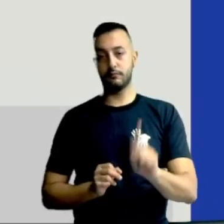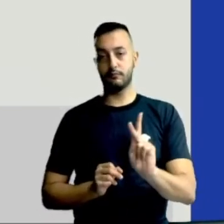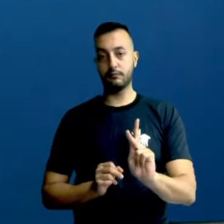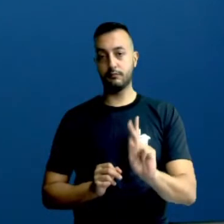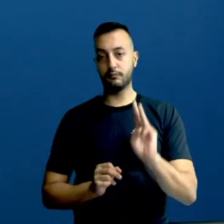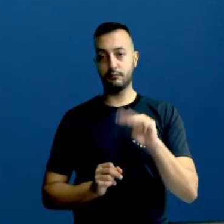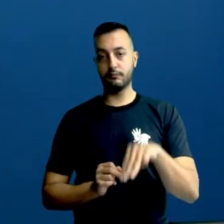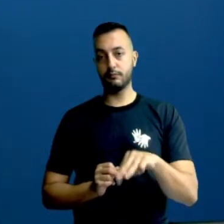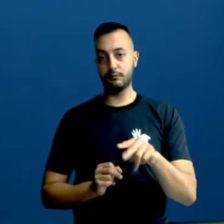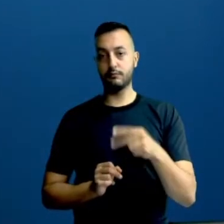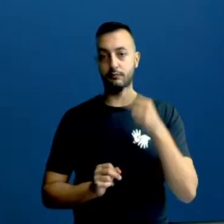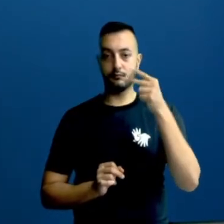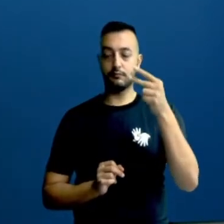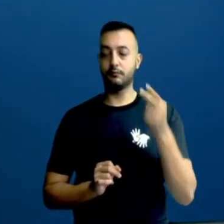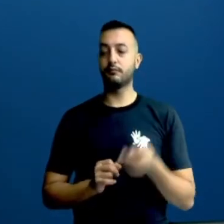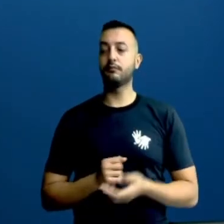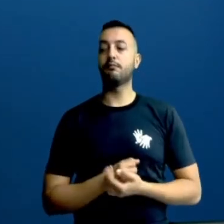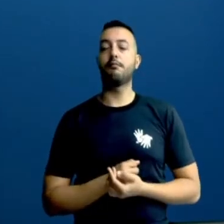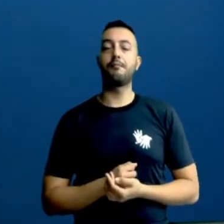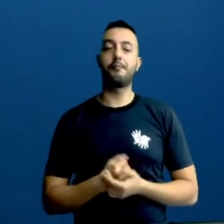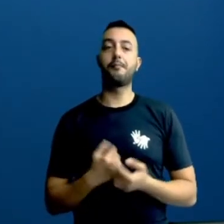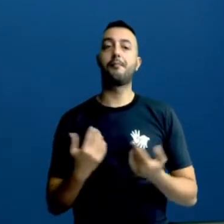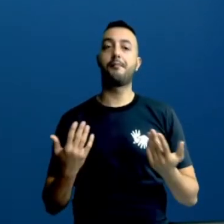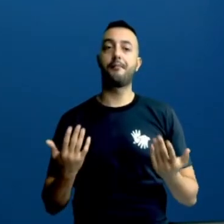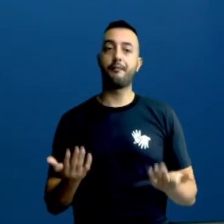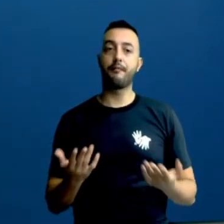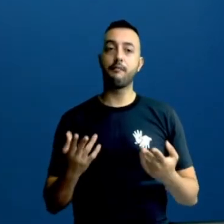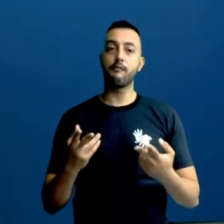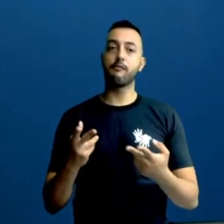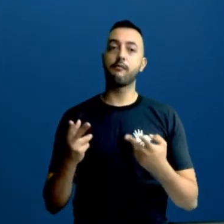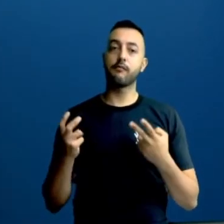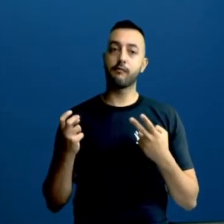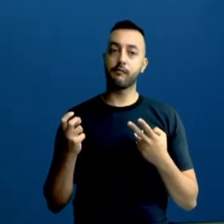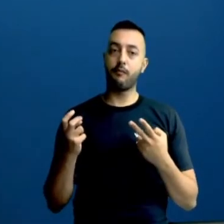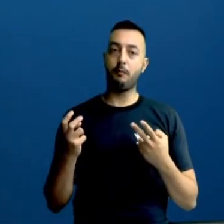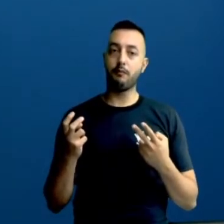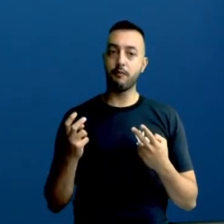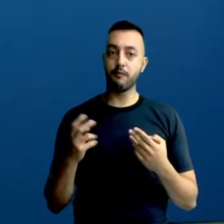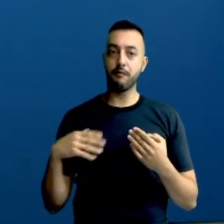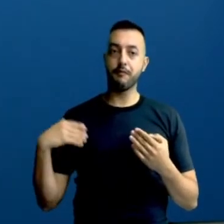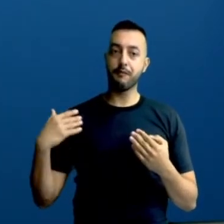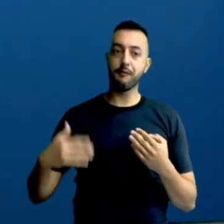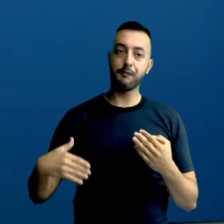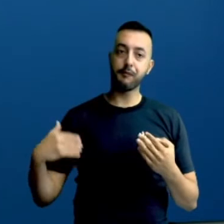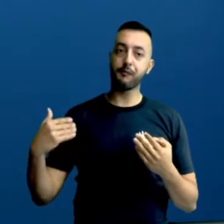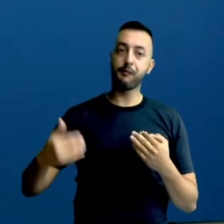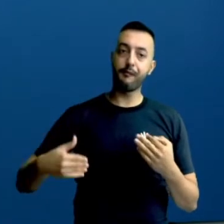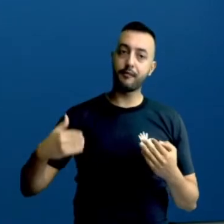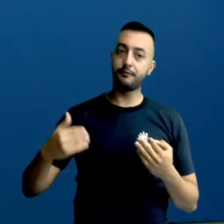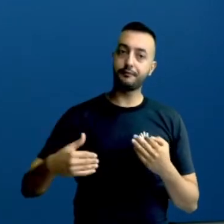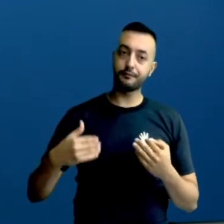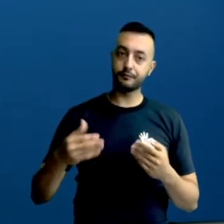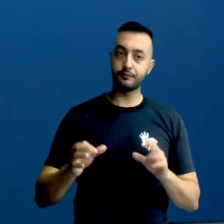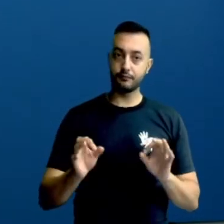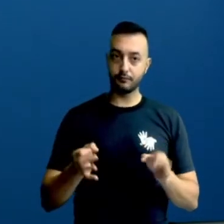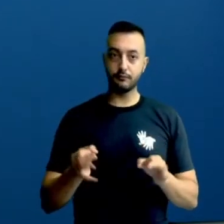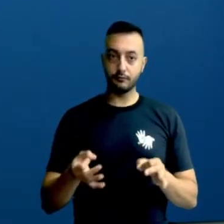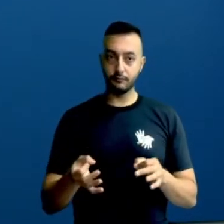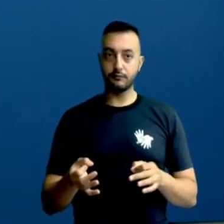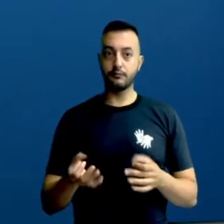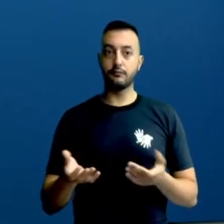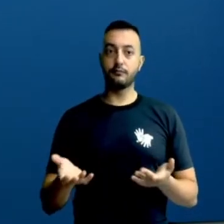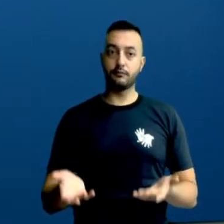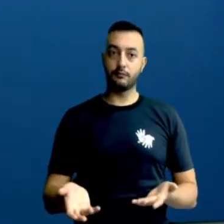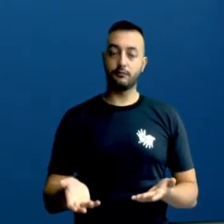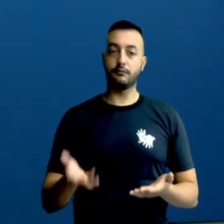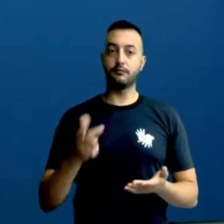quilômetros quadrados. Então, percebam que no decorrer dos anos, certo? O número